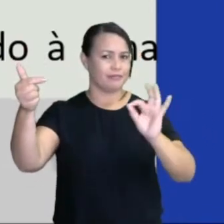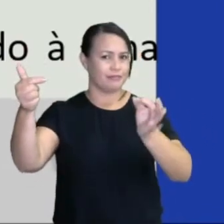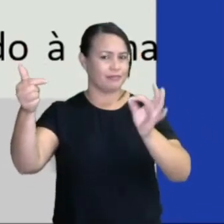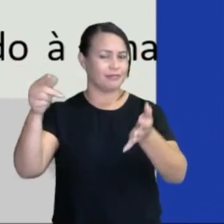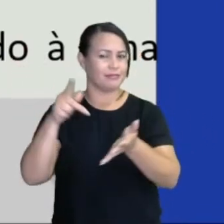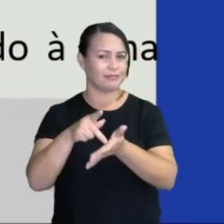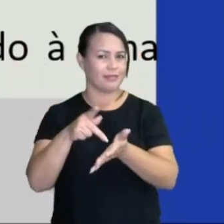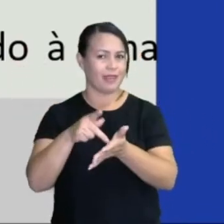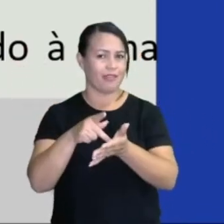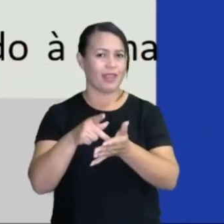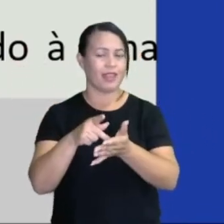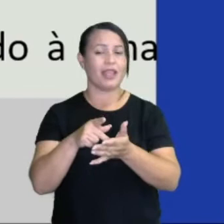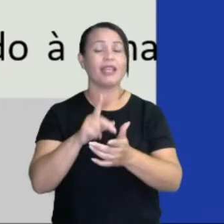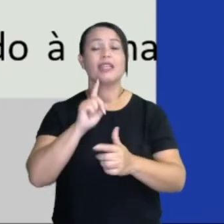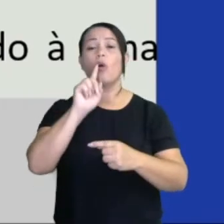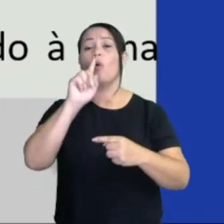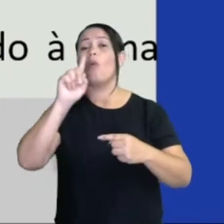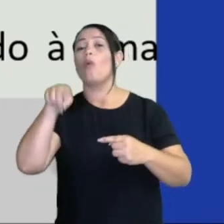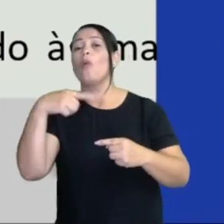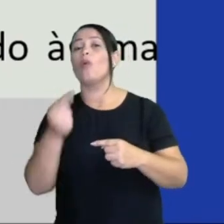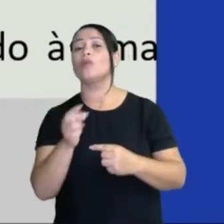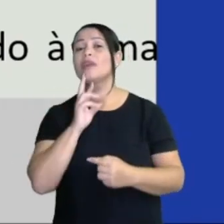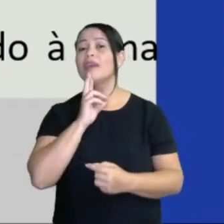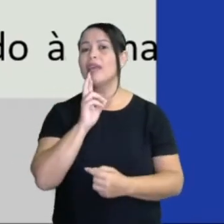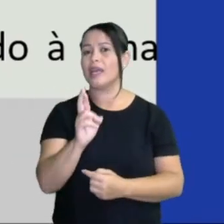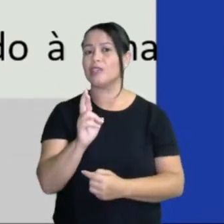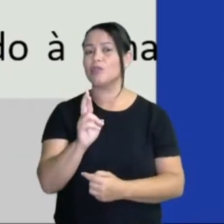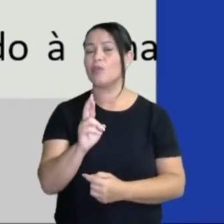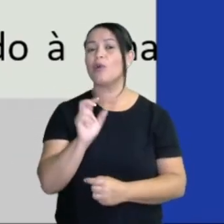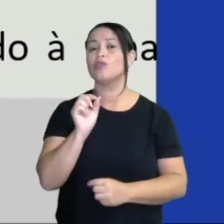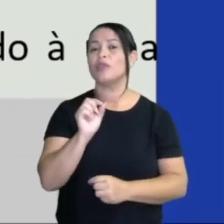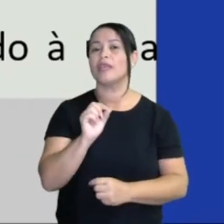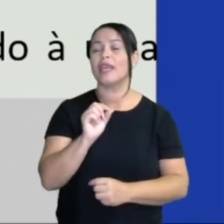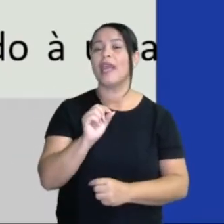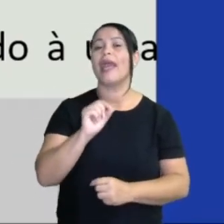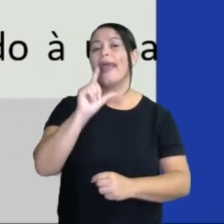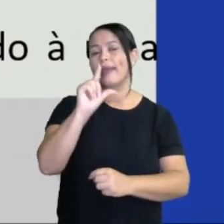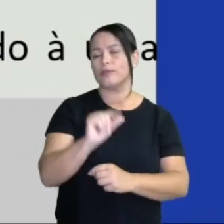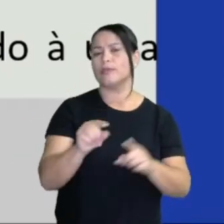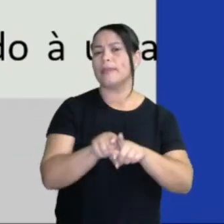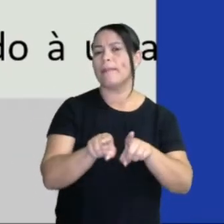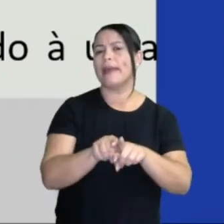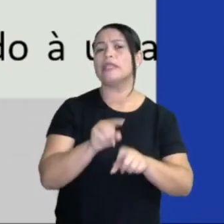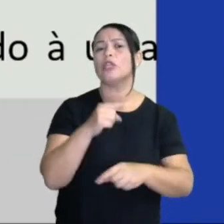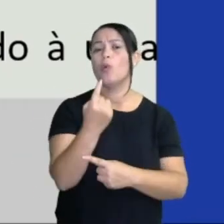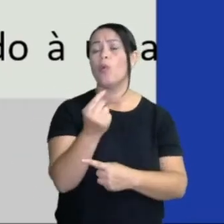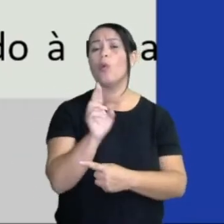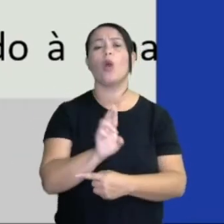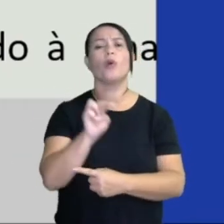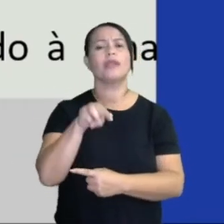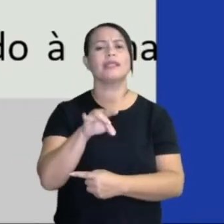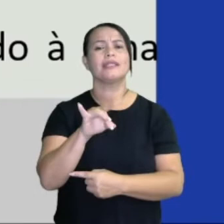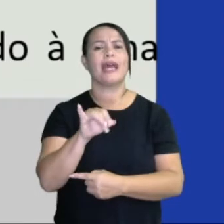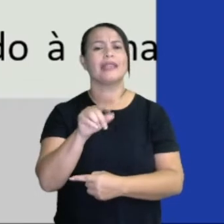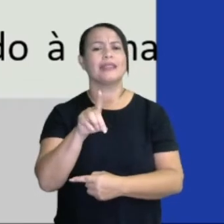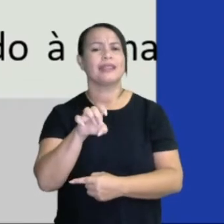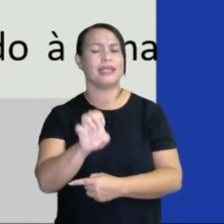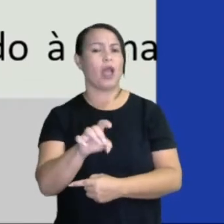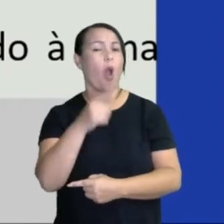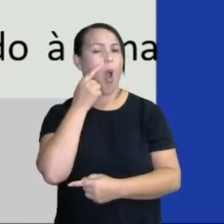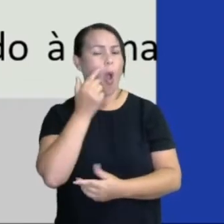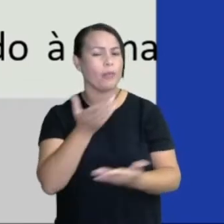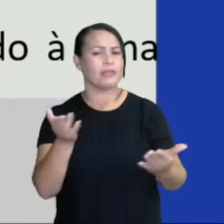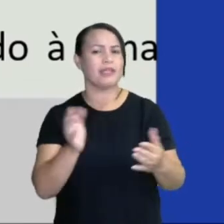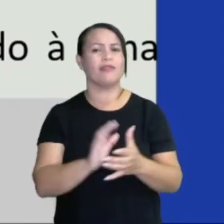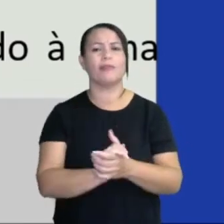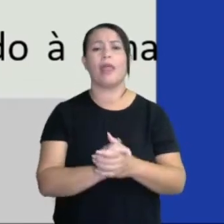verdade? O termo seguinte é o resultado anterior, reduzido de uma unidade. Parte inferior, eu